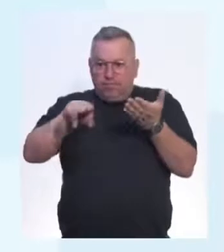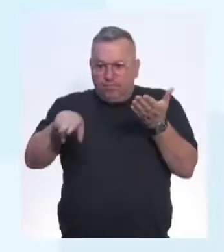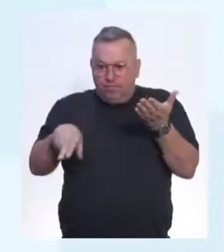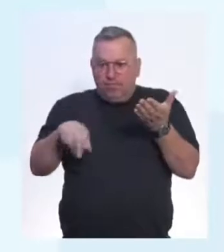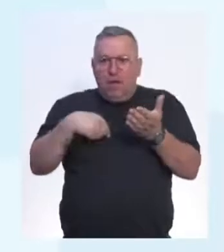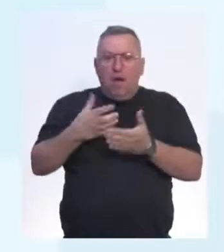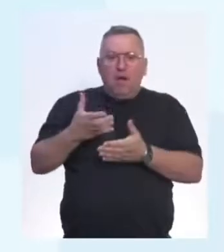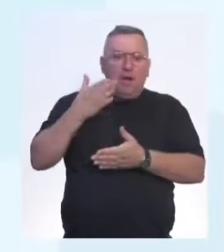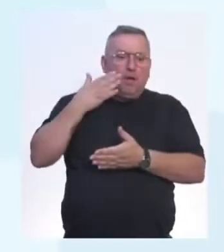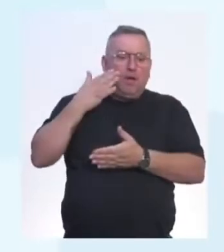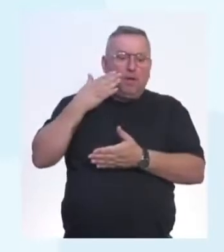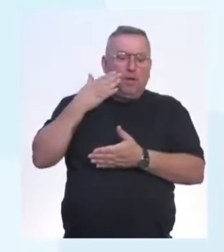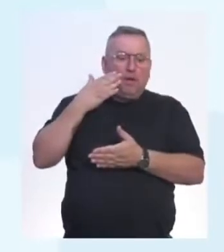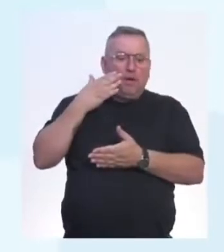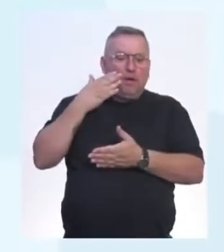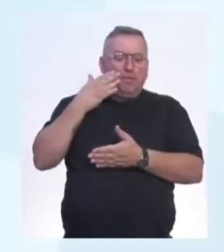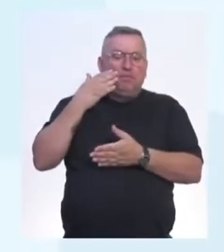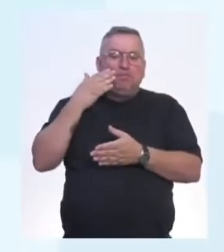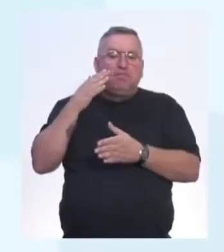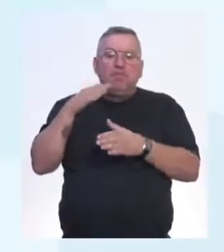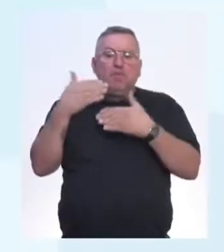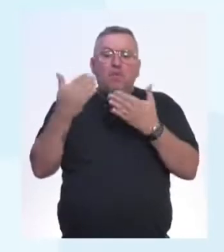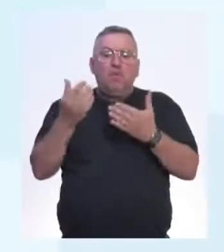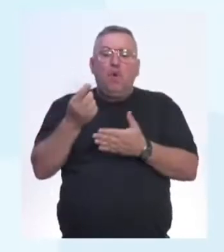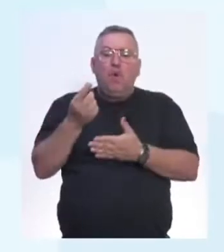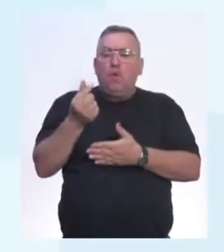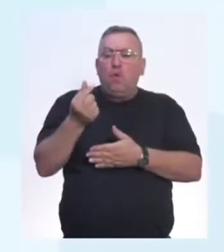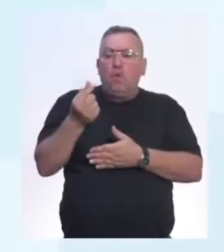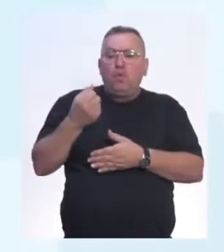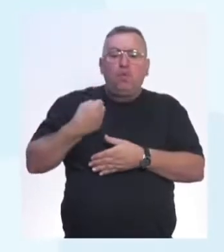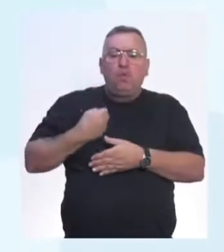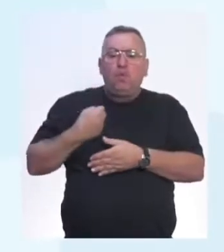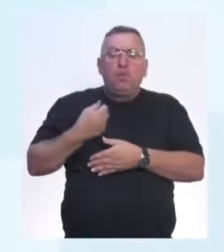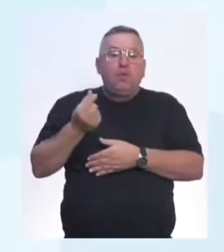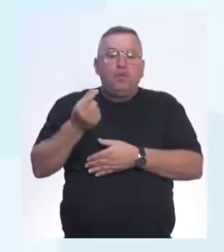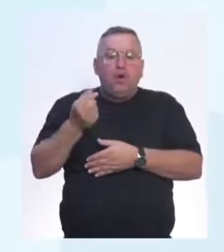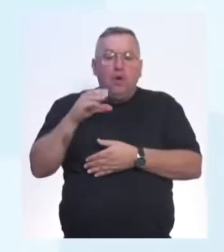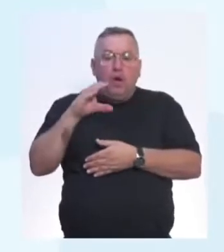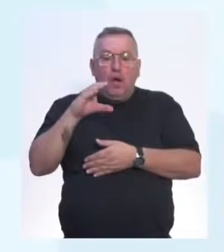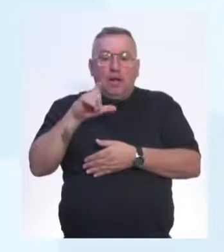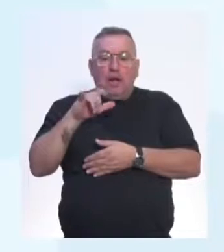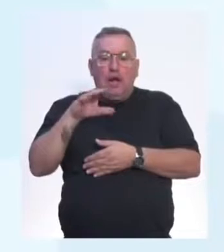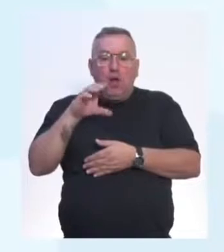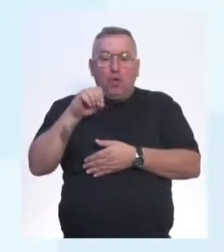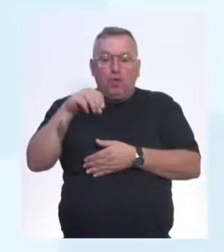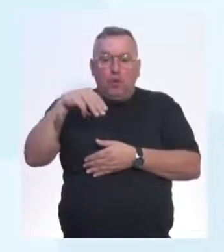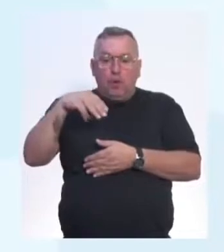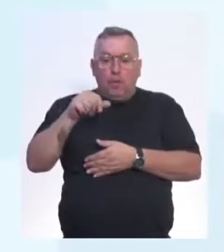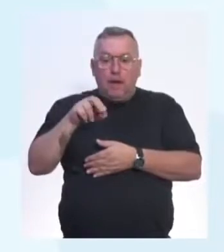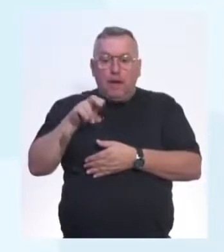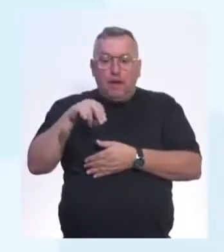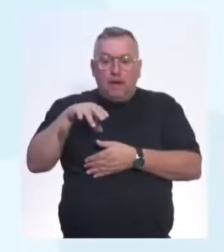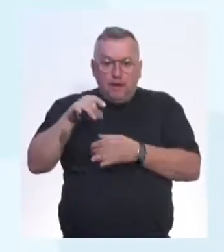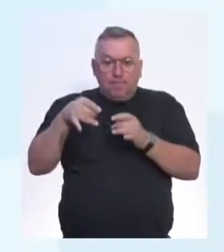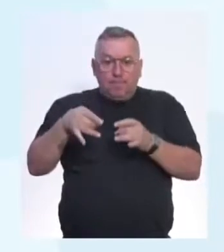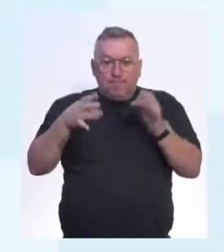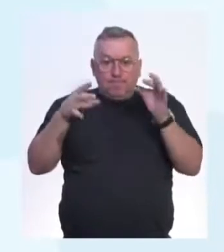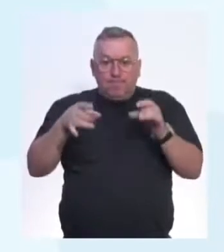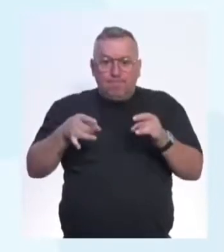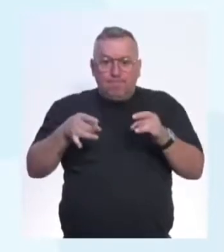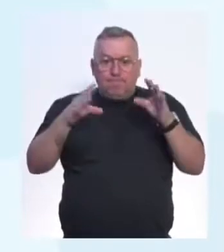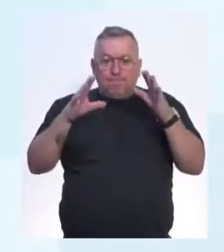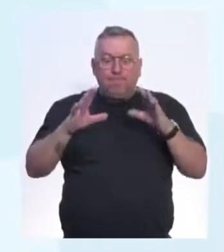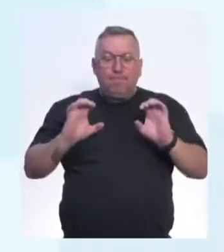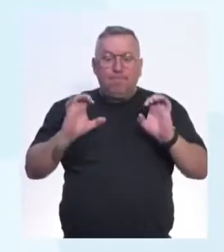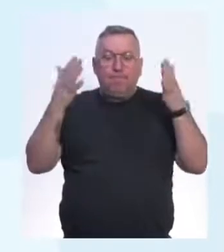saber, qual o valor, né? Encontre o valor que Cláudio e Mariana gastaram na festa. Então eu quero saber